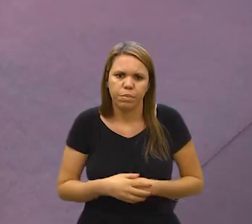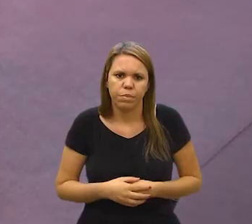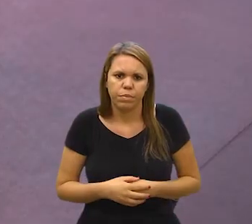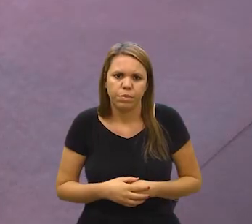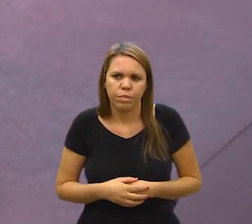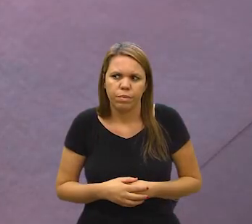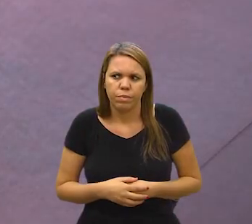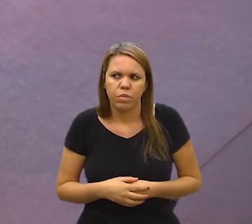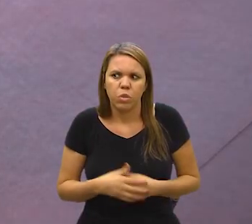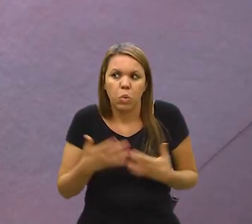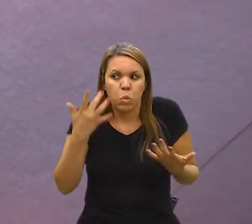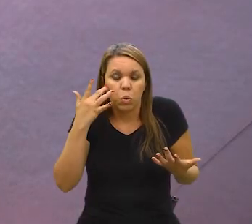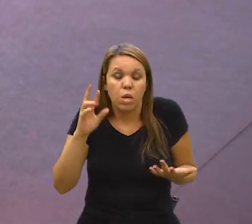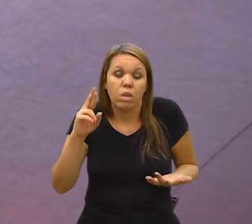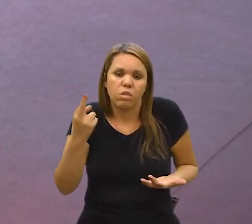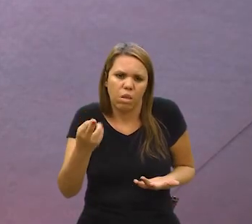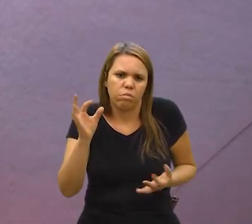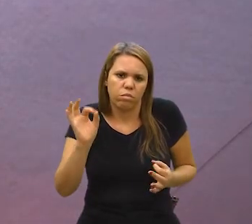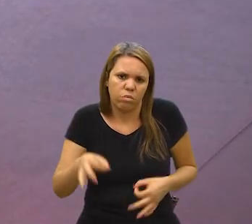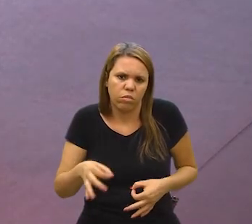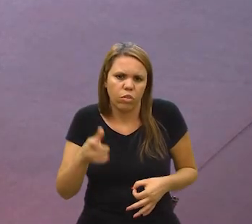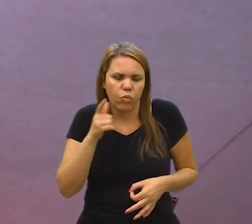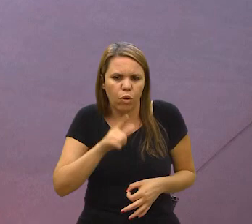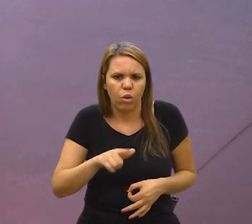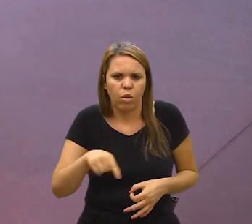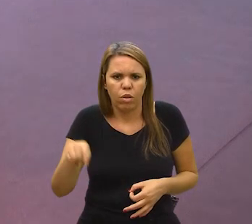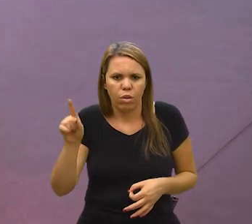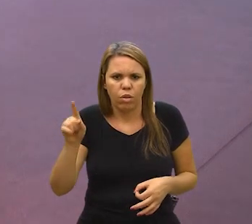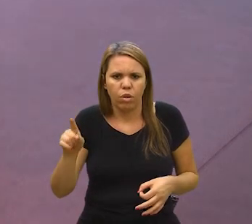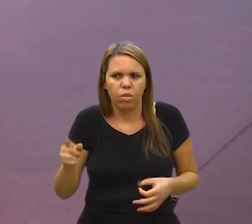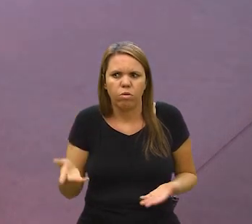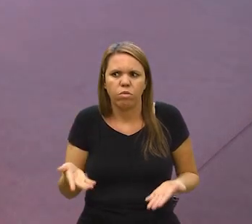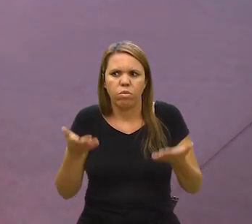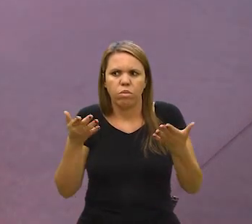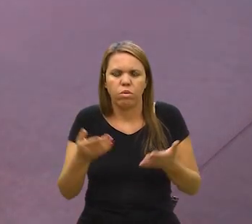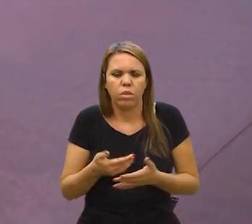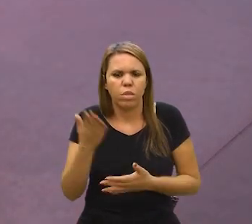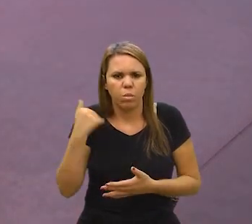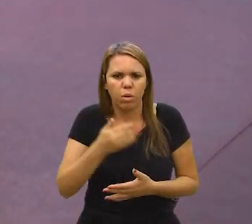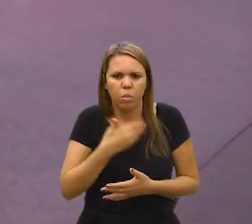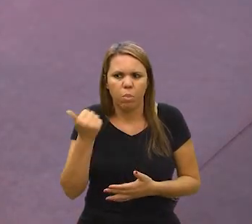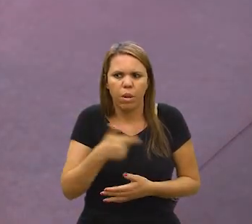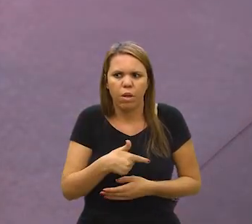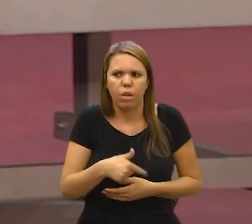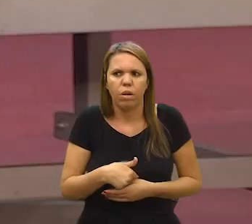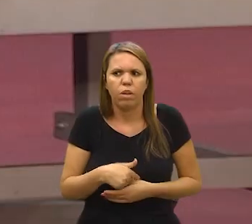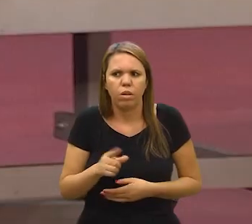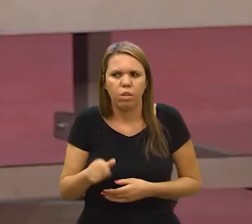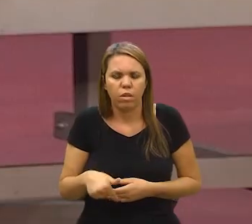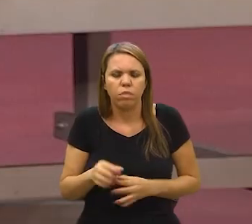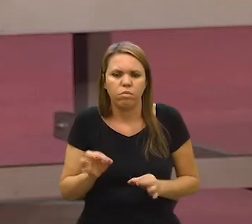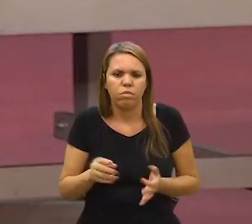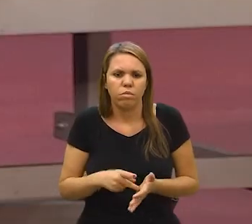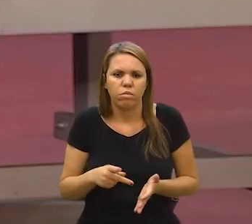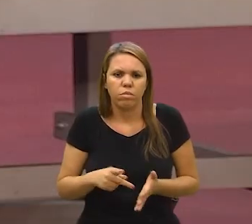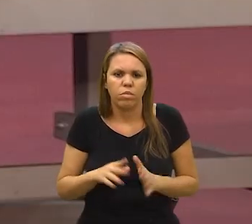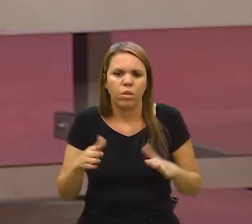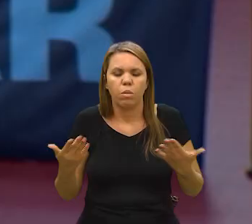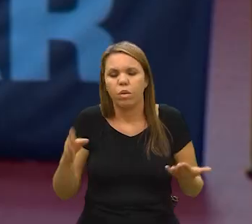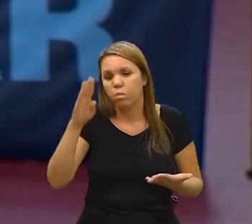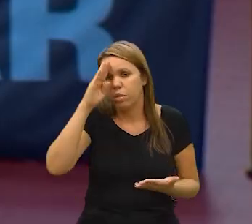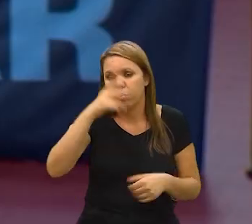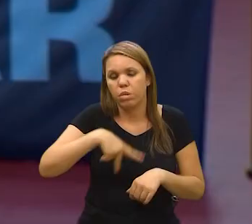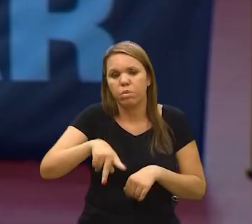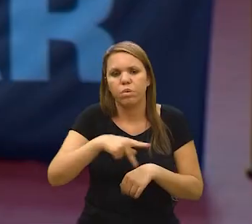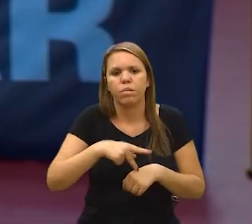certeza. Qual que vai ser o resultado eu não sei, mas que com certeza eu vou sair de lá de cabeça erguida, sabendo que eu fiz o meu melhor, isso com certeza. Quais